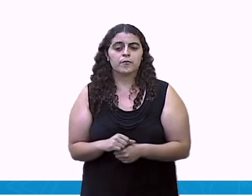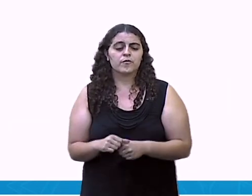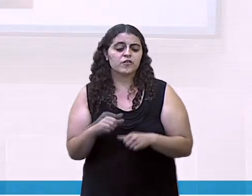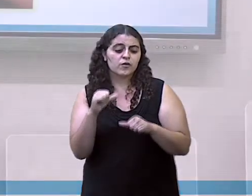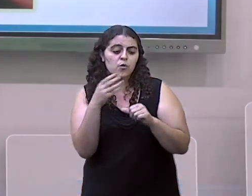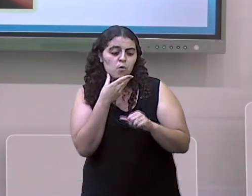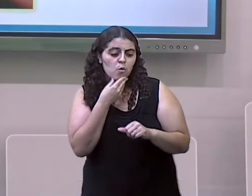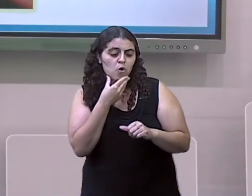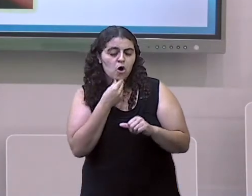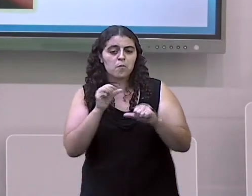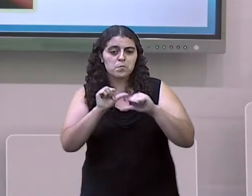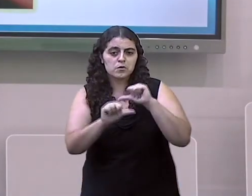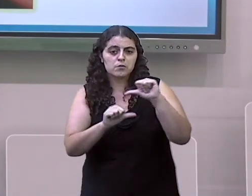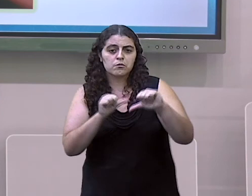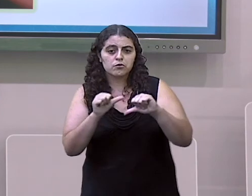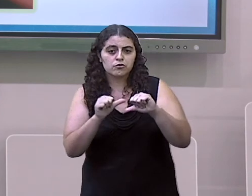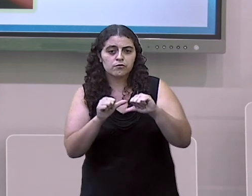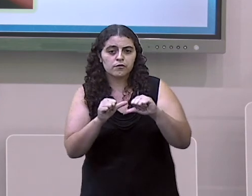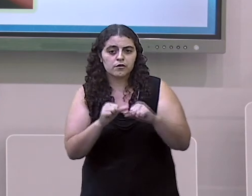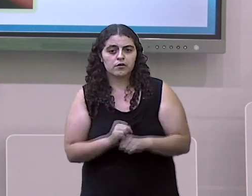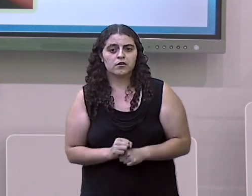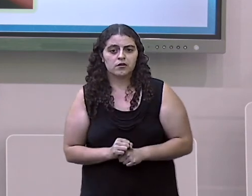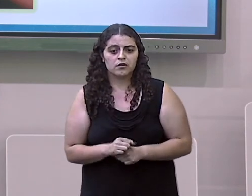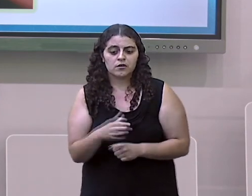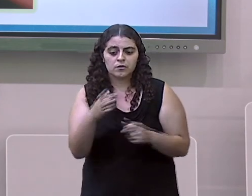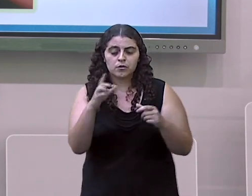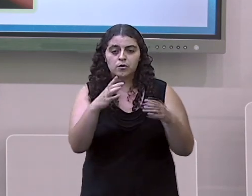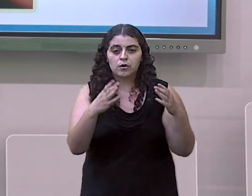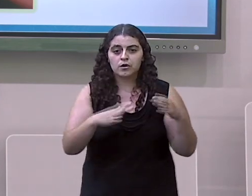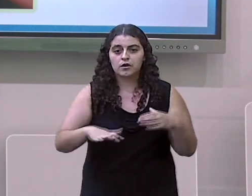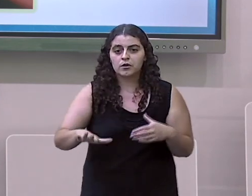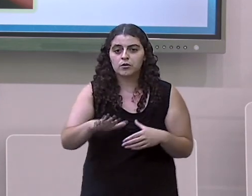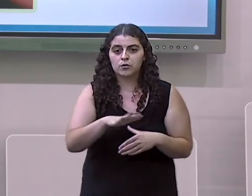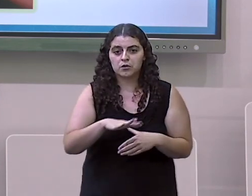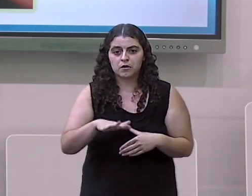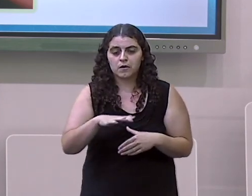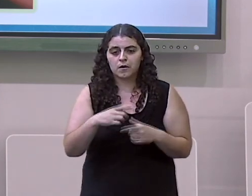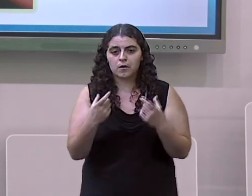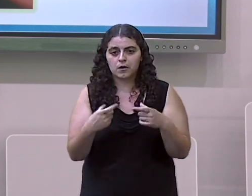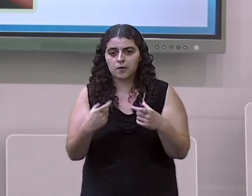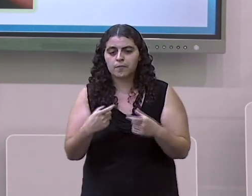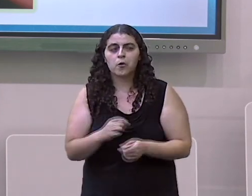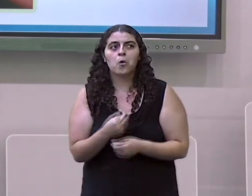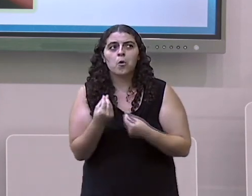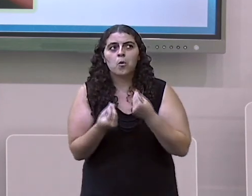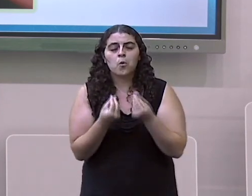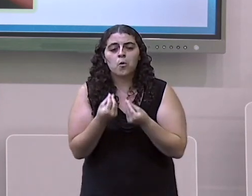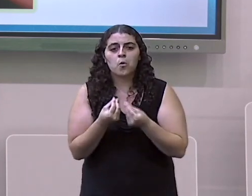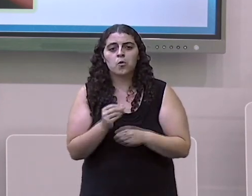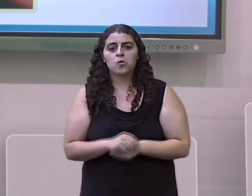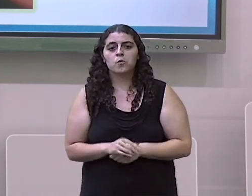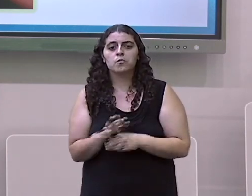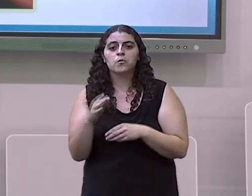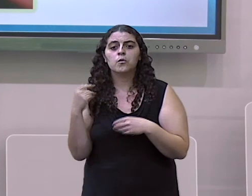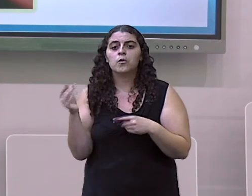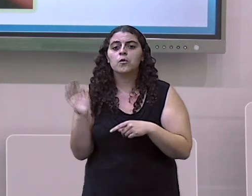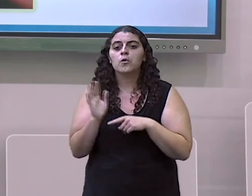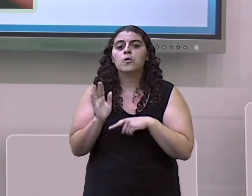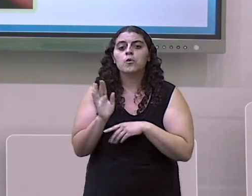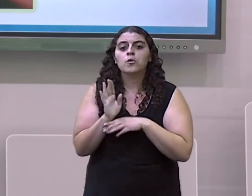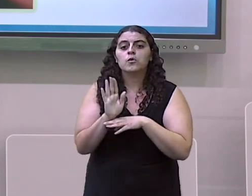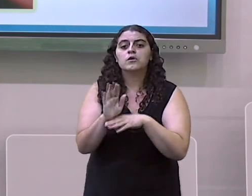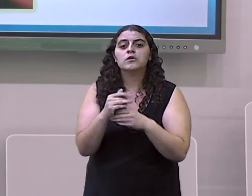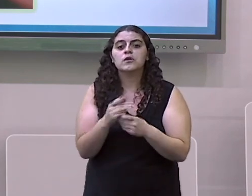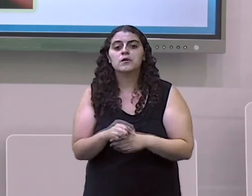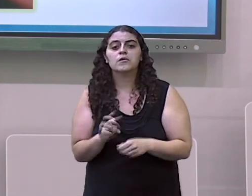modificada. Mesmo que a gente tenha um ambiente totalmente natural e que precise, né, ser modificado, precisamos o